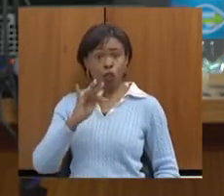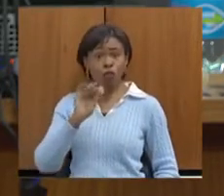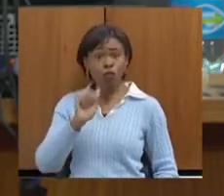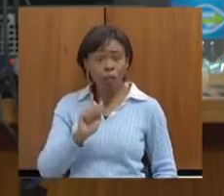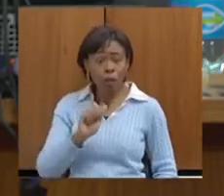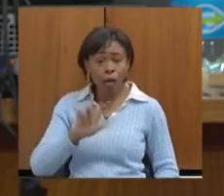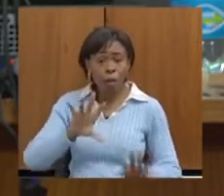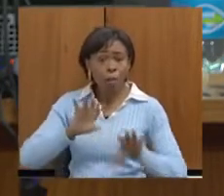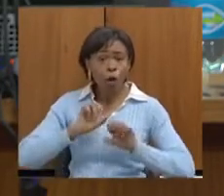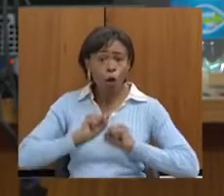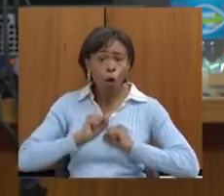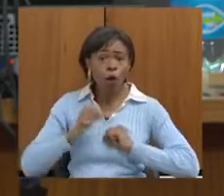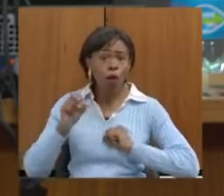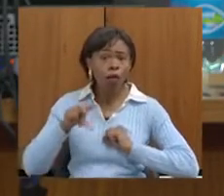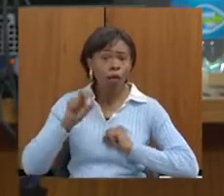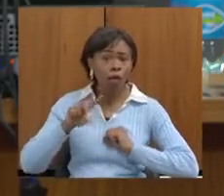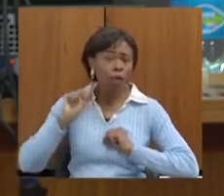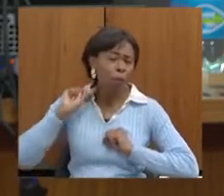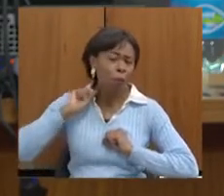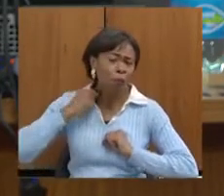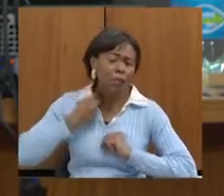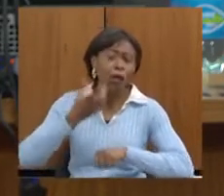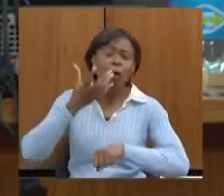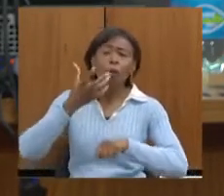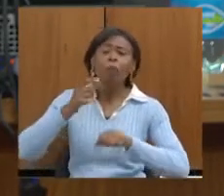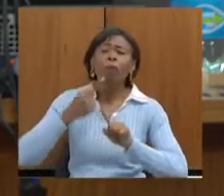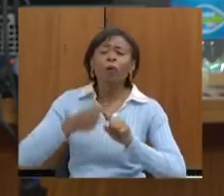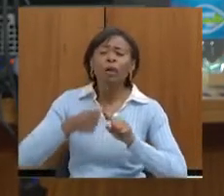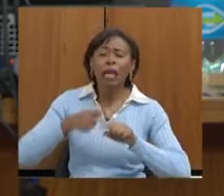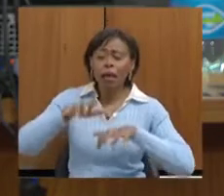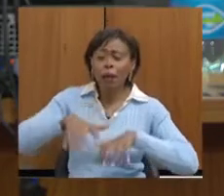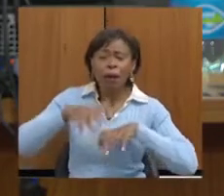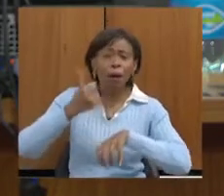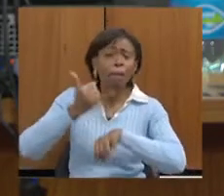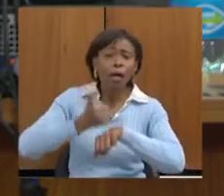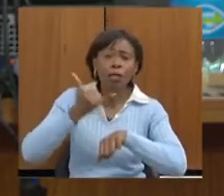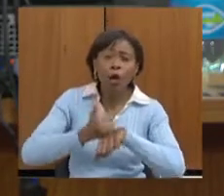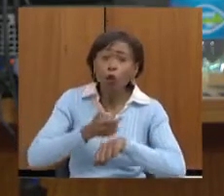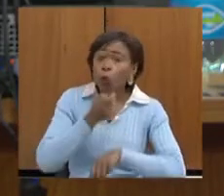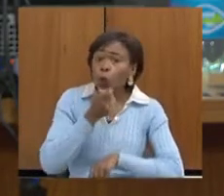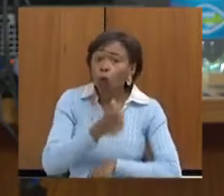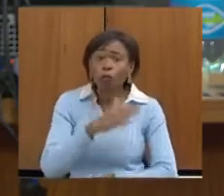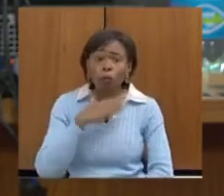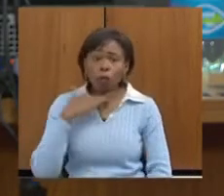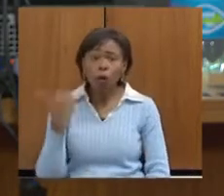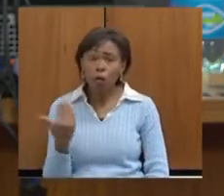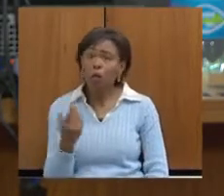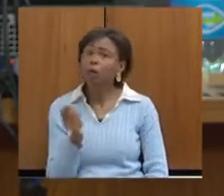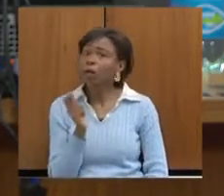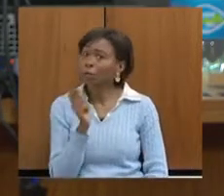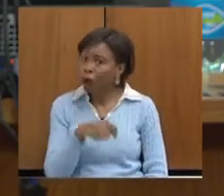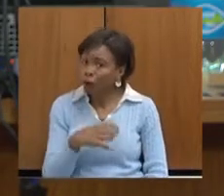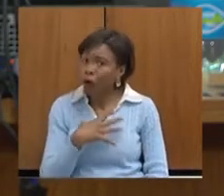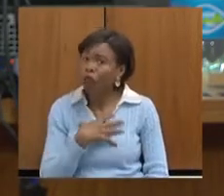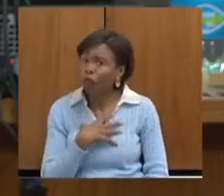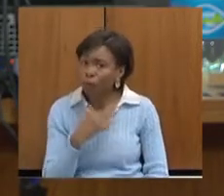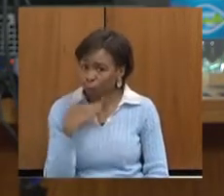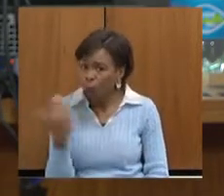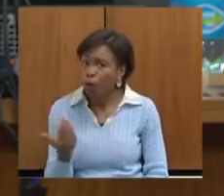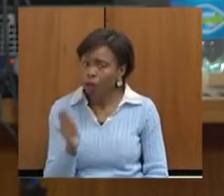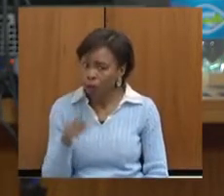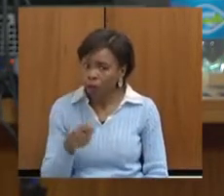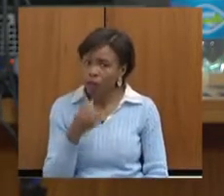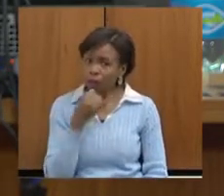a Sofia tem contaminação no cérebro no intestino eu posso perder ela qualquer momento infelizmente e quando ela